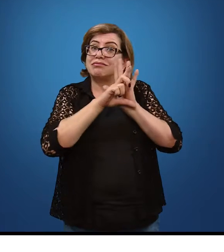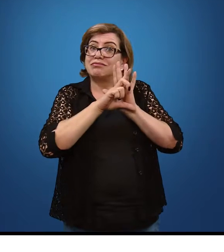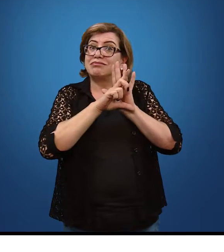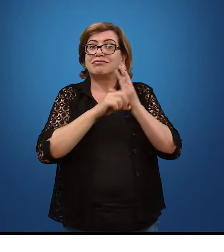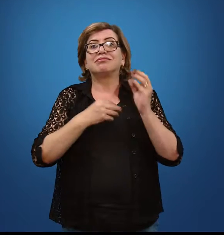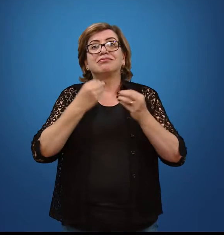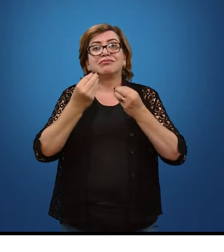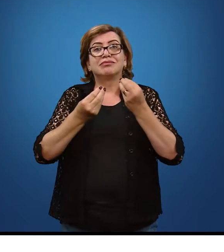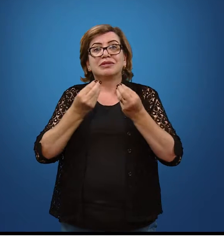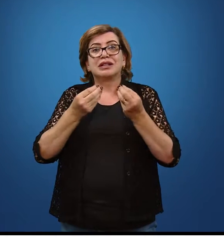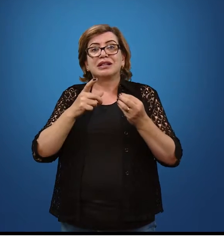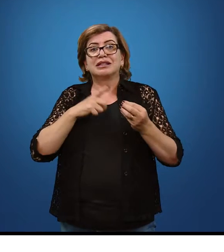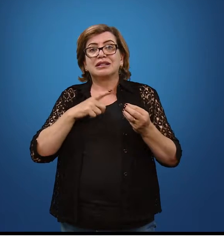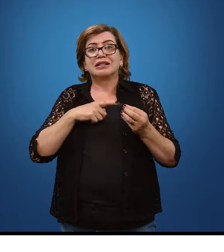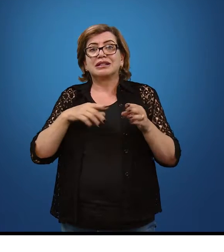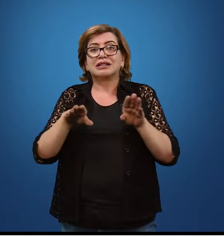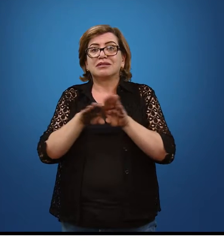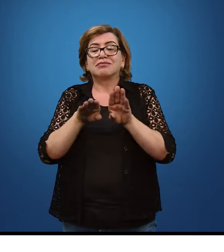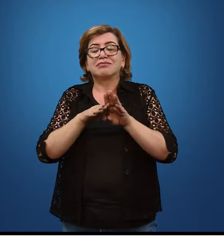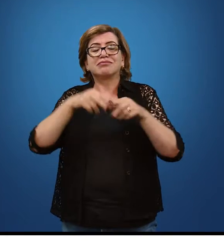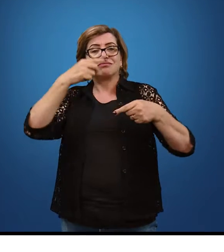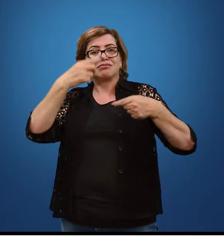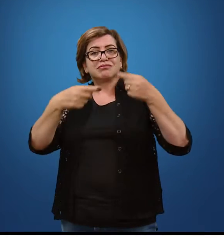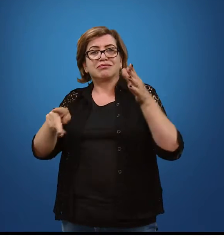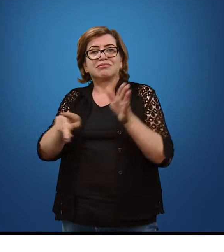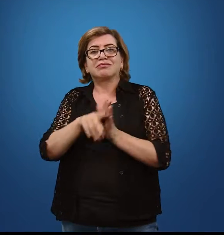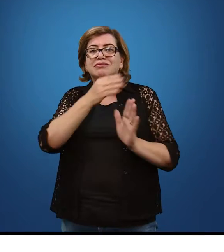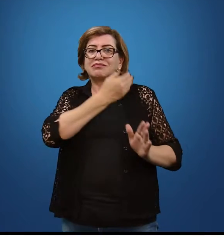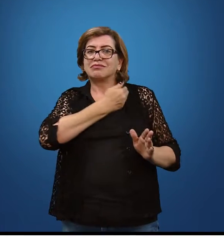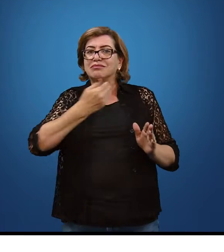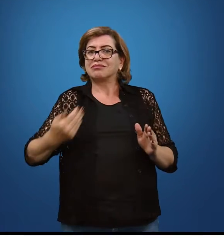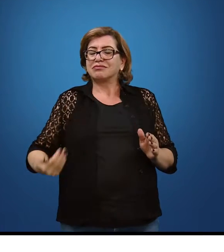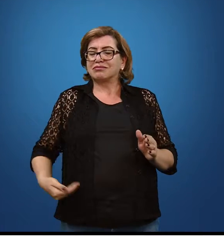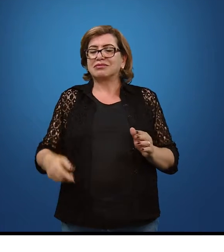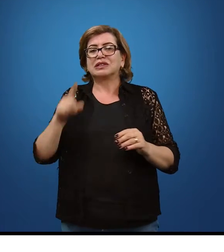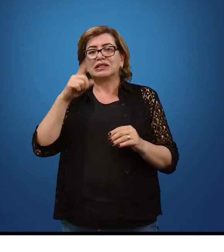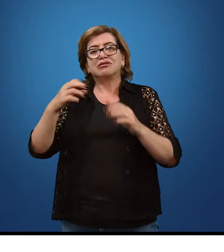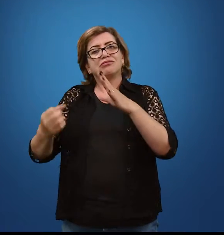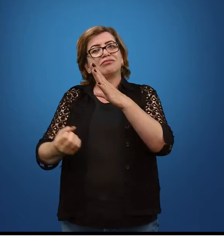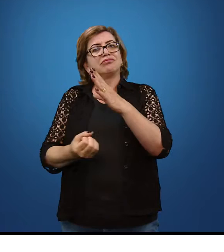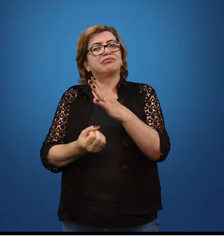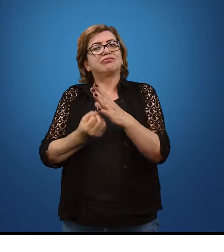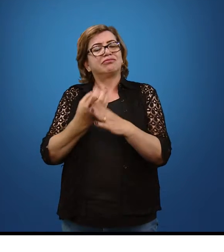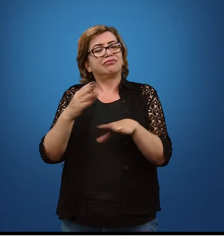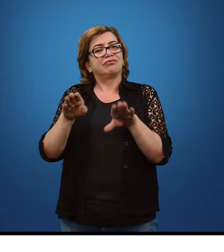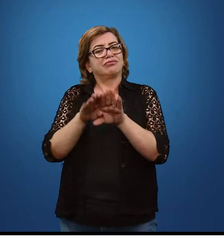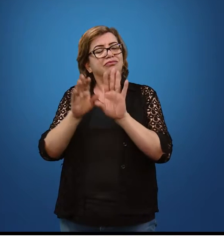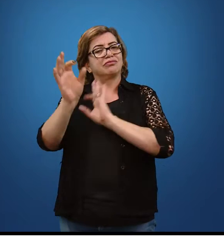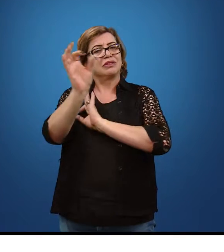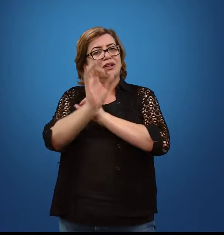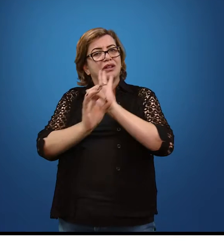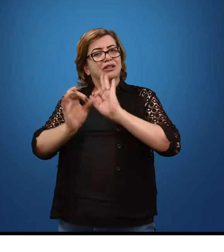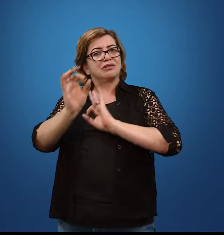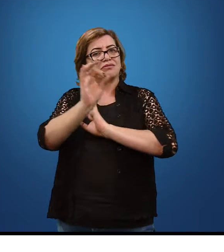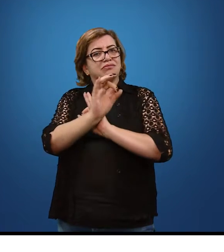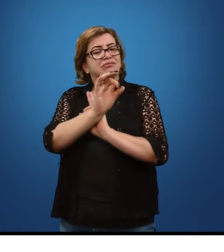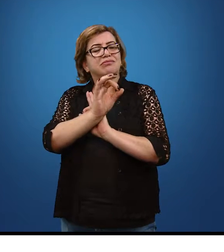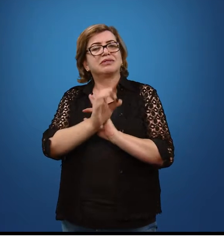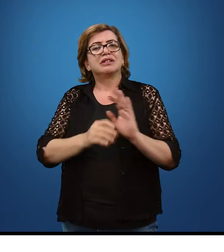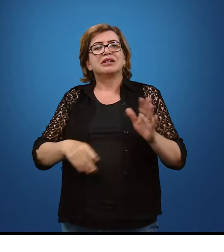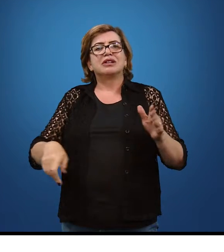Estado. Temos ainda as políticas de governo, que são aquelas criadas e geridas por